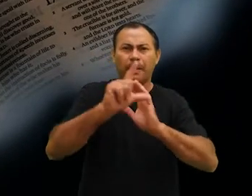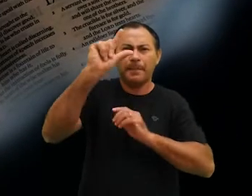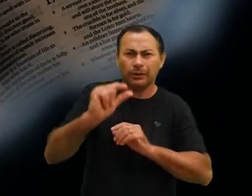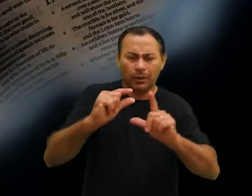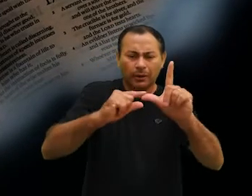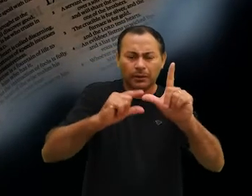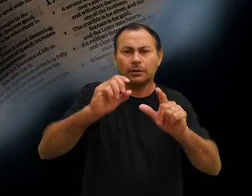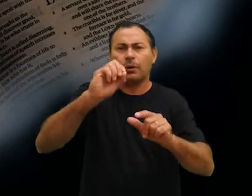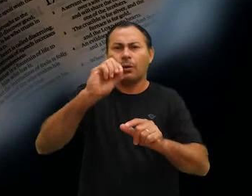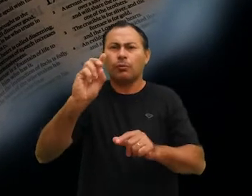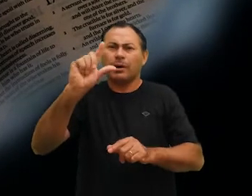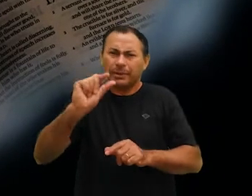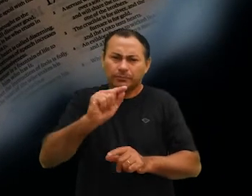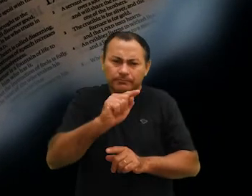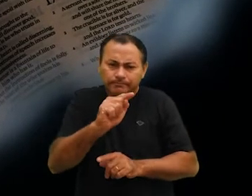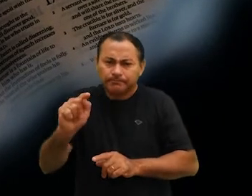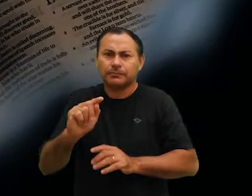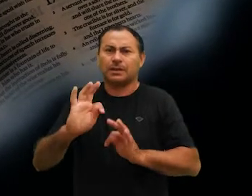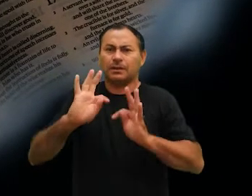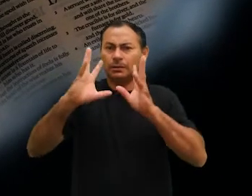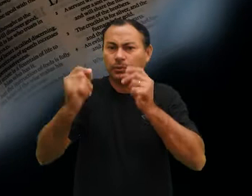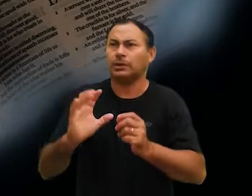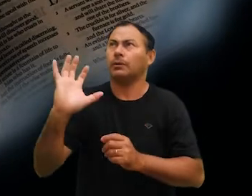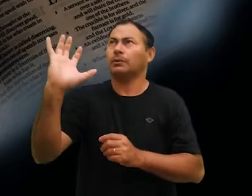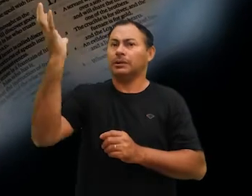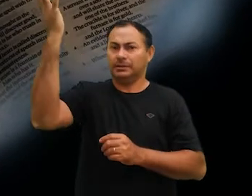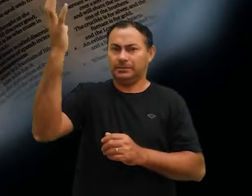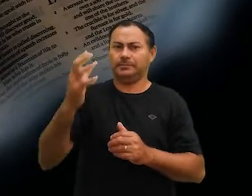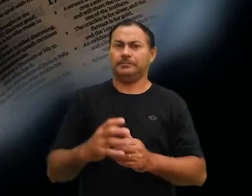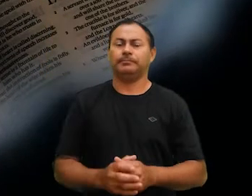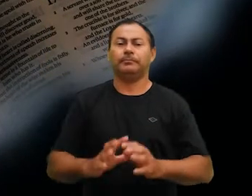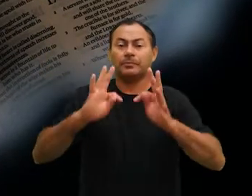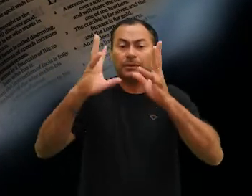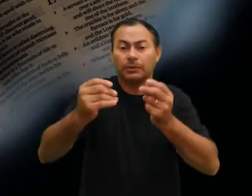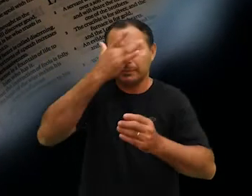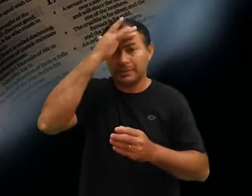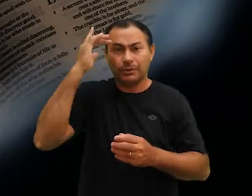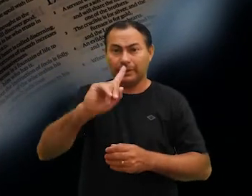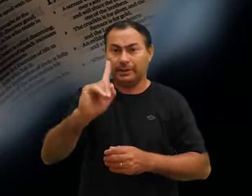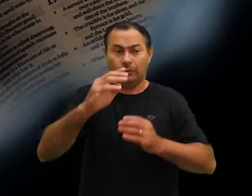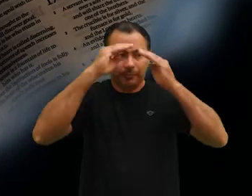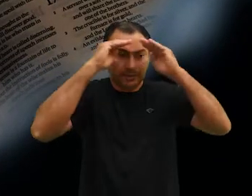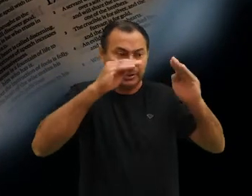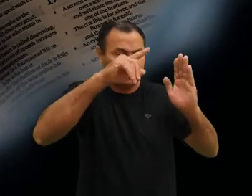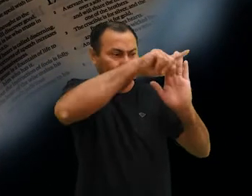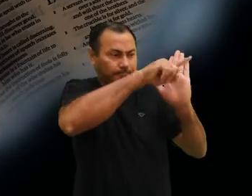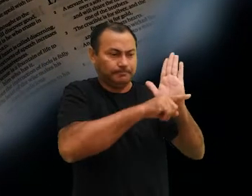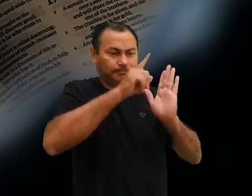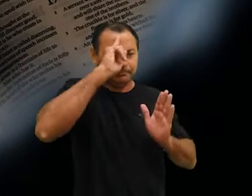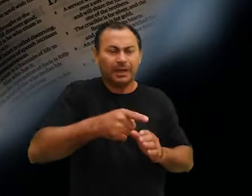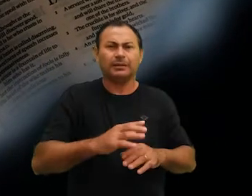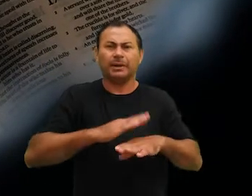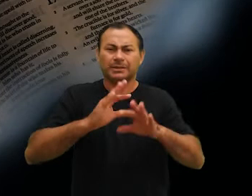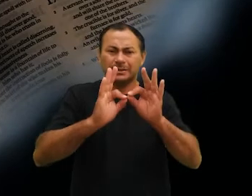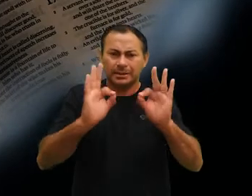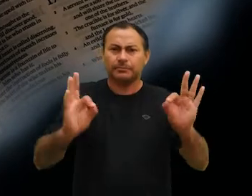menor letra ou o menor traço, até que tudo se cumpra. Todo aquele que desobedecer a um desses mandamentos, ainda